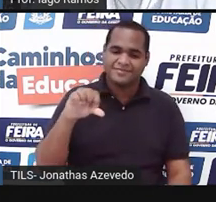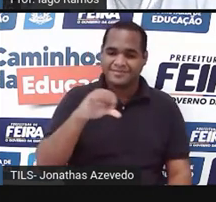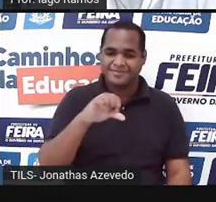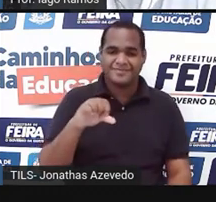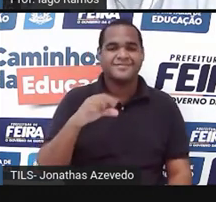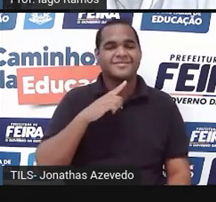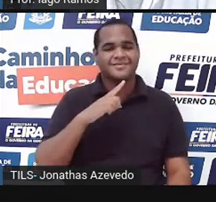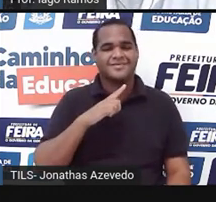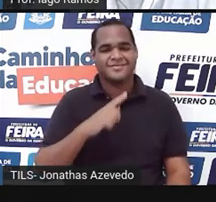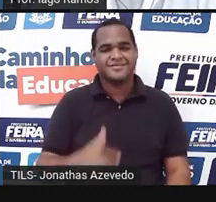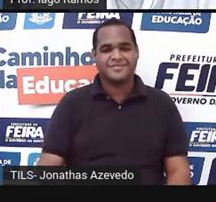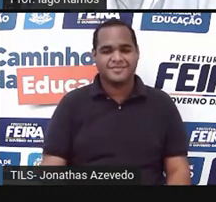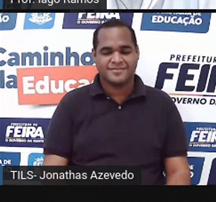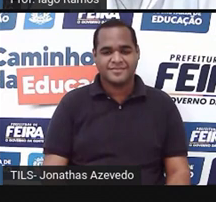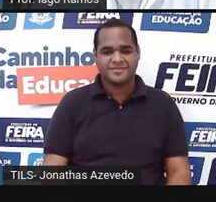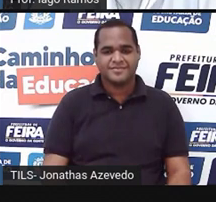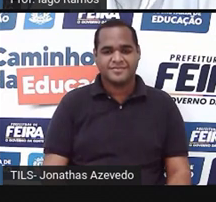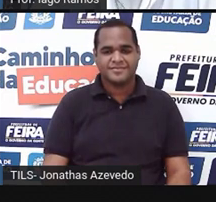bom